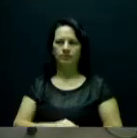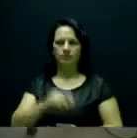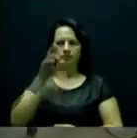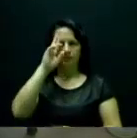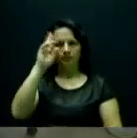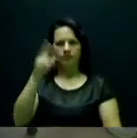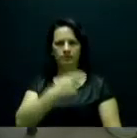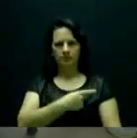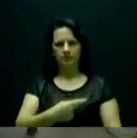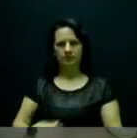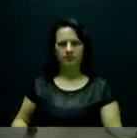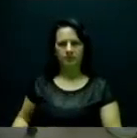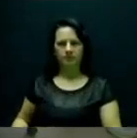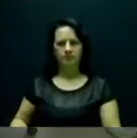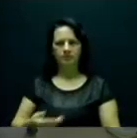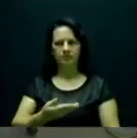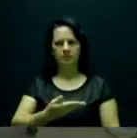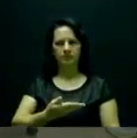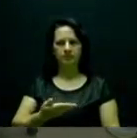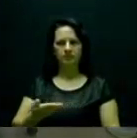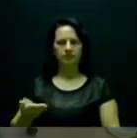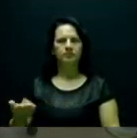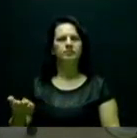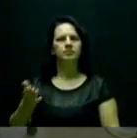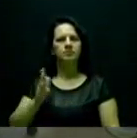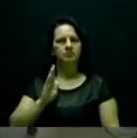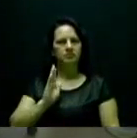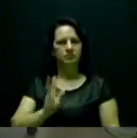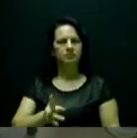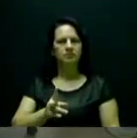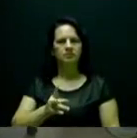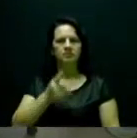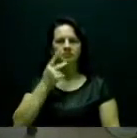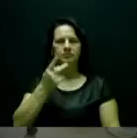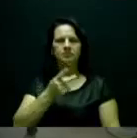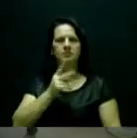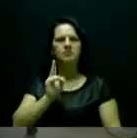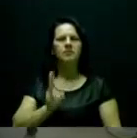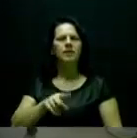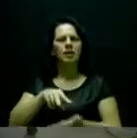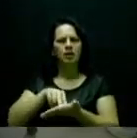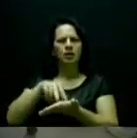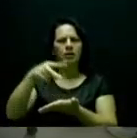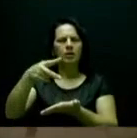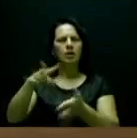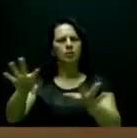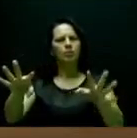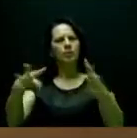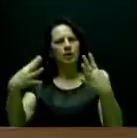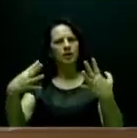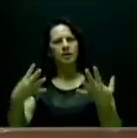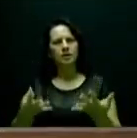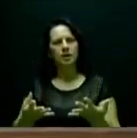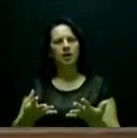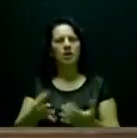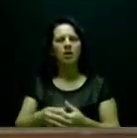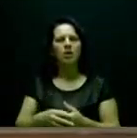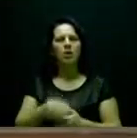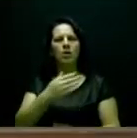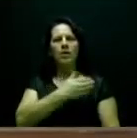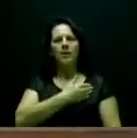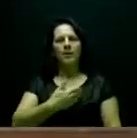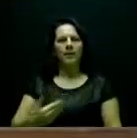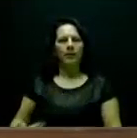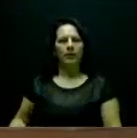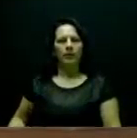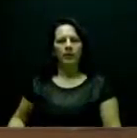Senhor presidente, senhores vereadores, assim como eu falei, vou sempre estar aqui chamando a atenção deste desgoverno